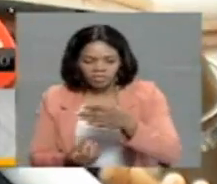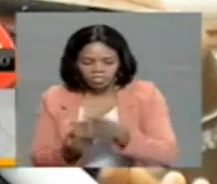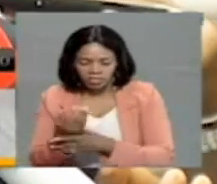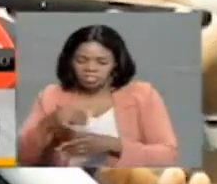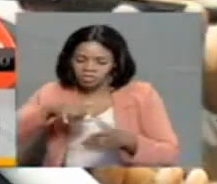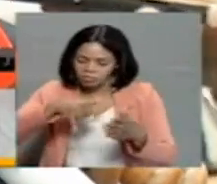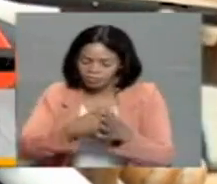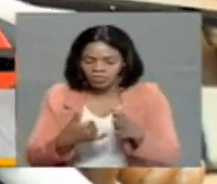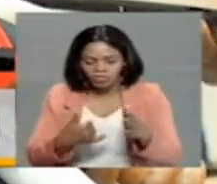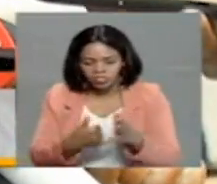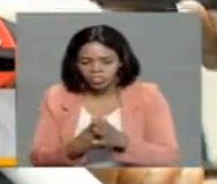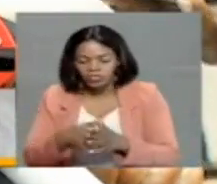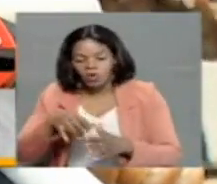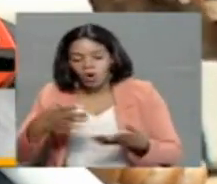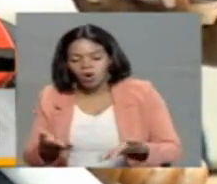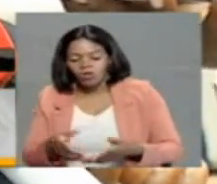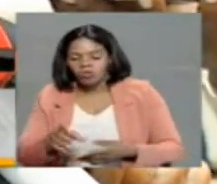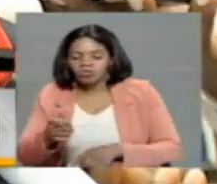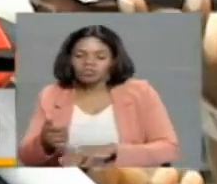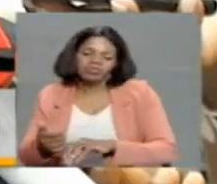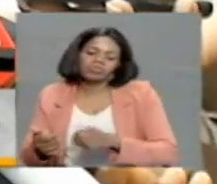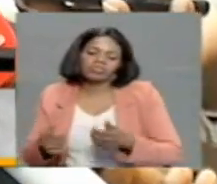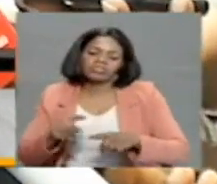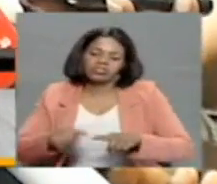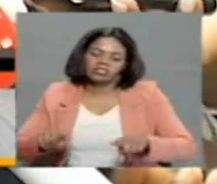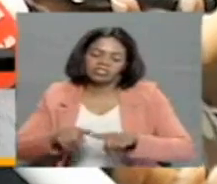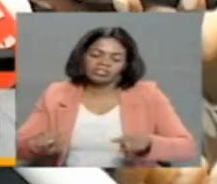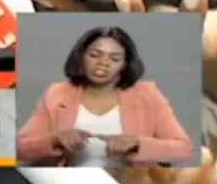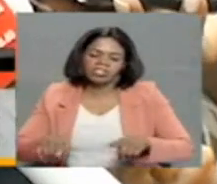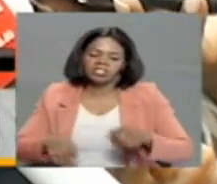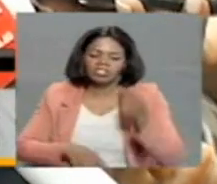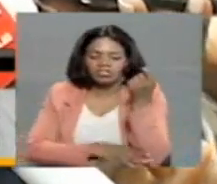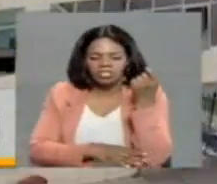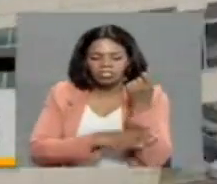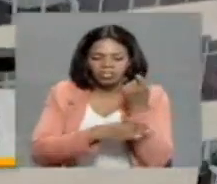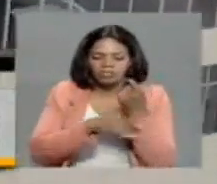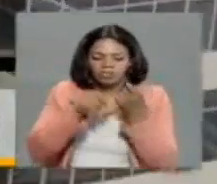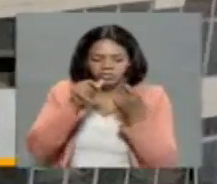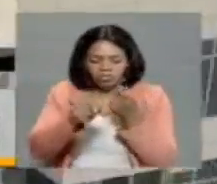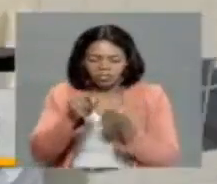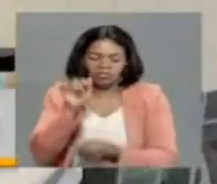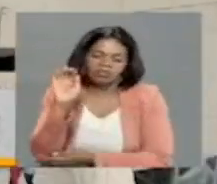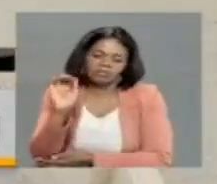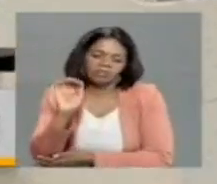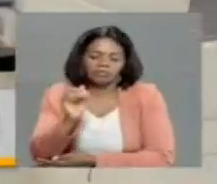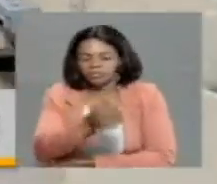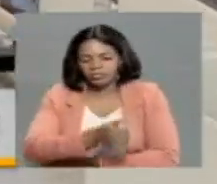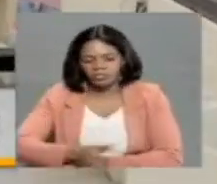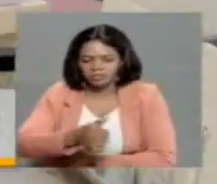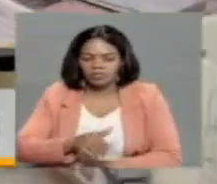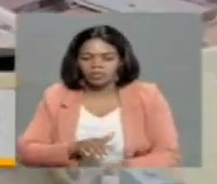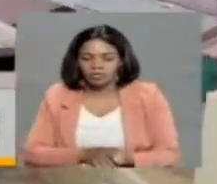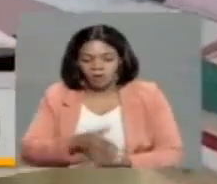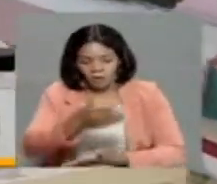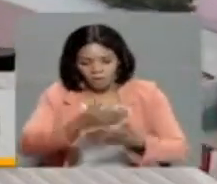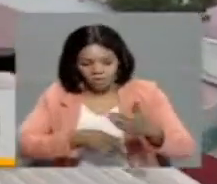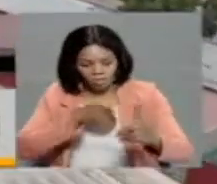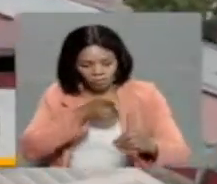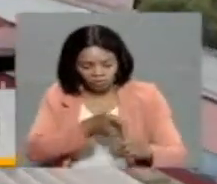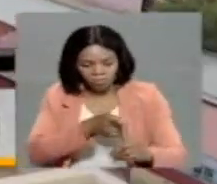do conceito estratégico desta mesma unidade de planeamento e gestão. O plano diretor municipal de Ikolo e Bengo